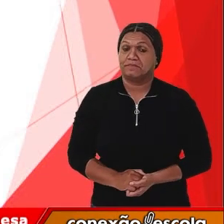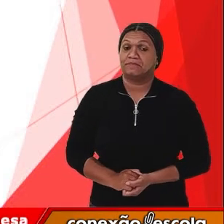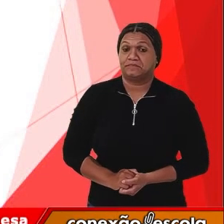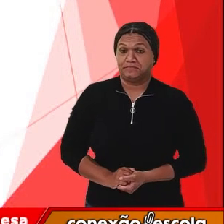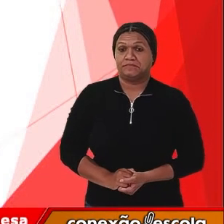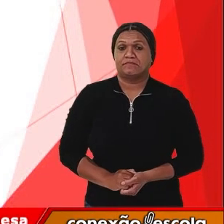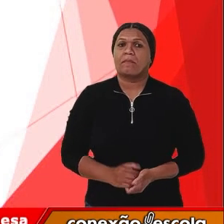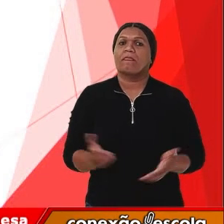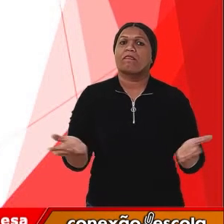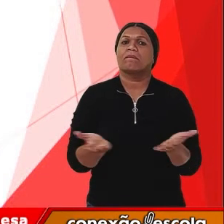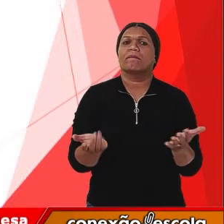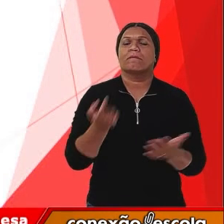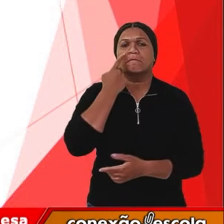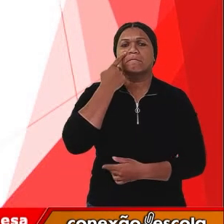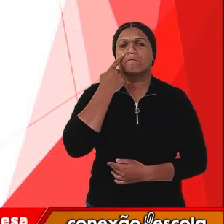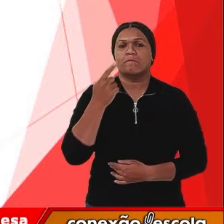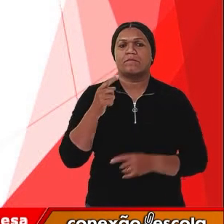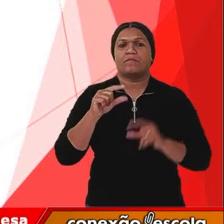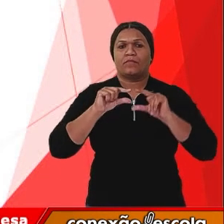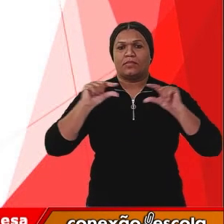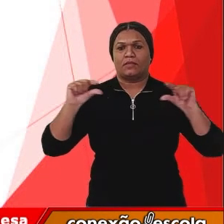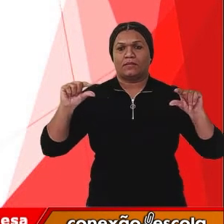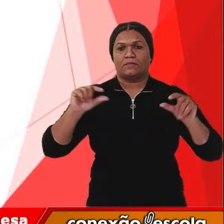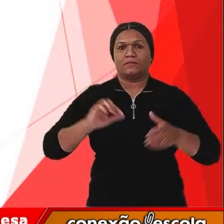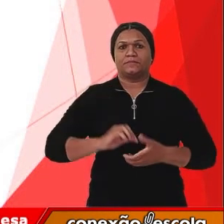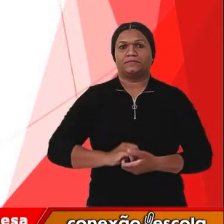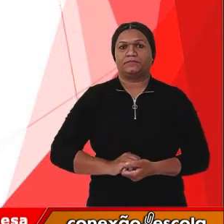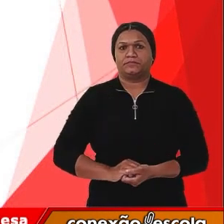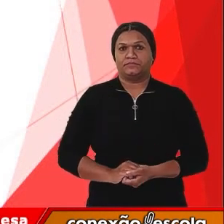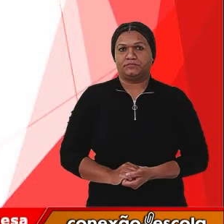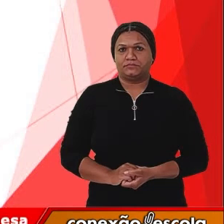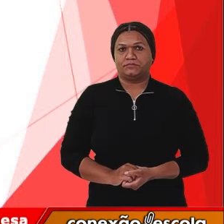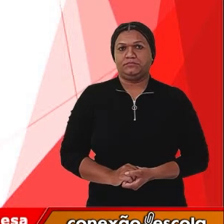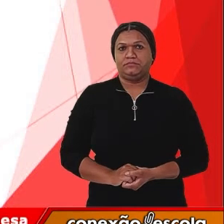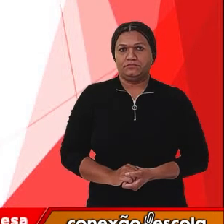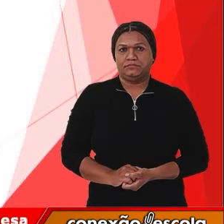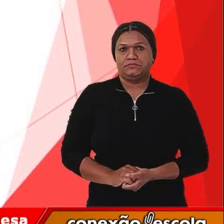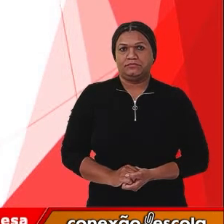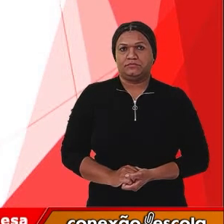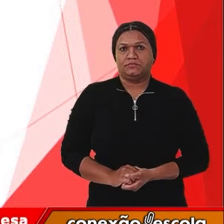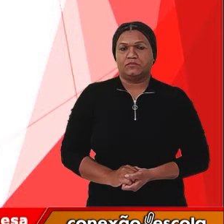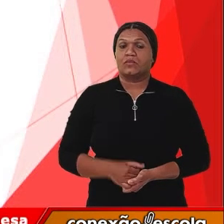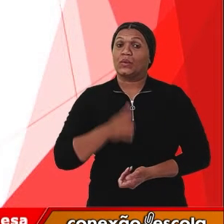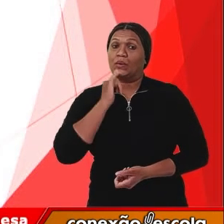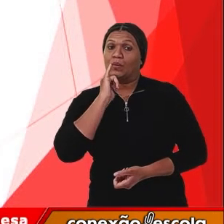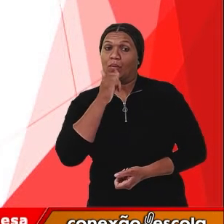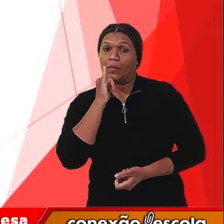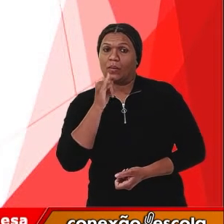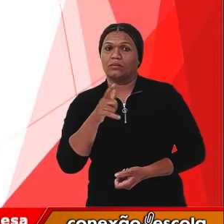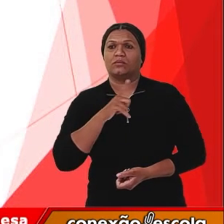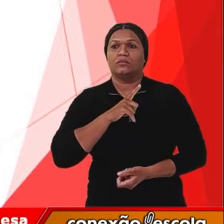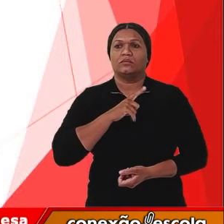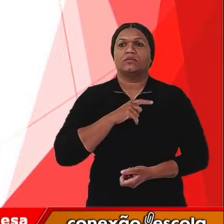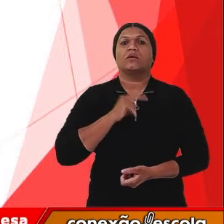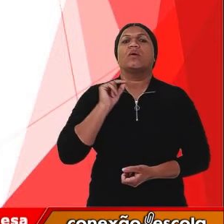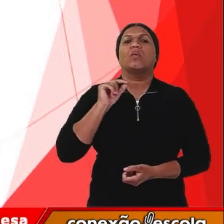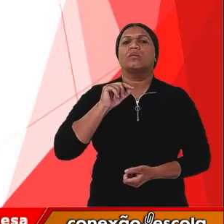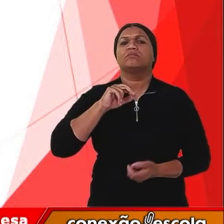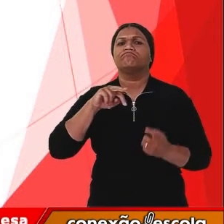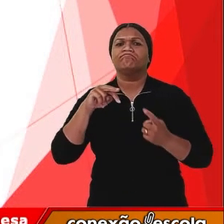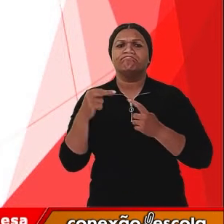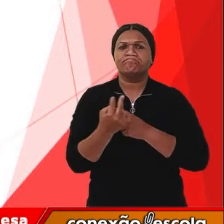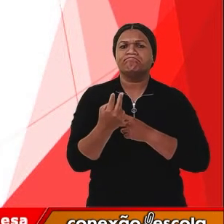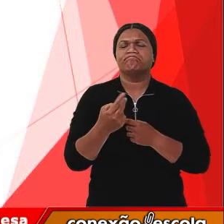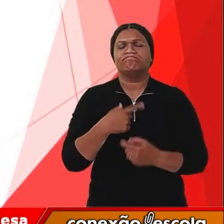e vamos entrar o enunciado a e o conto cria uma expectativa no leitor pela